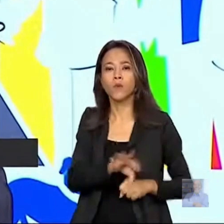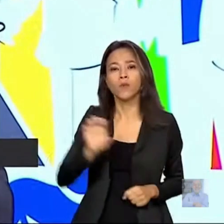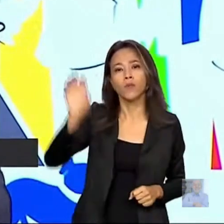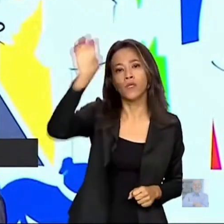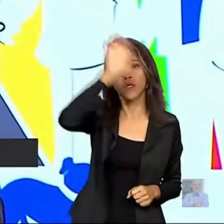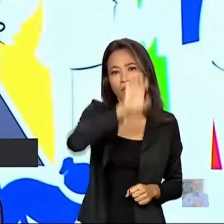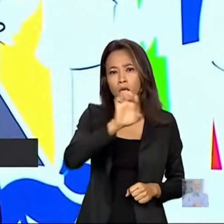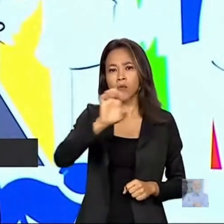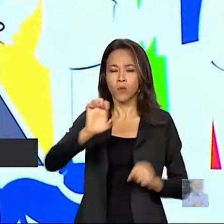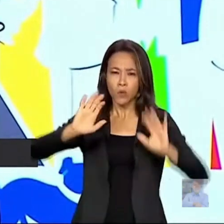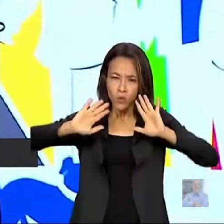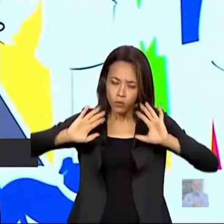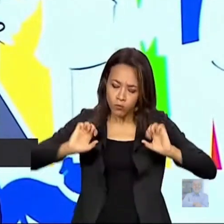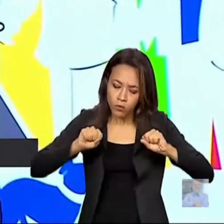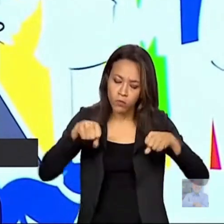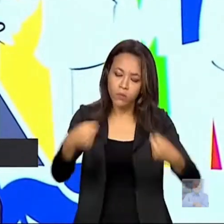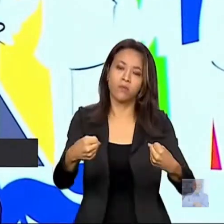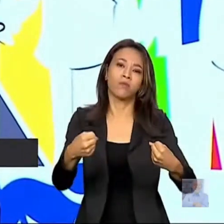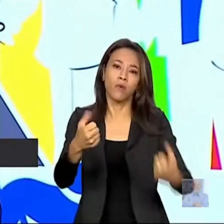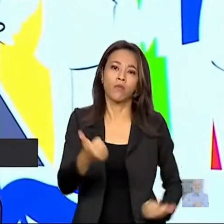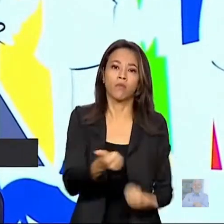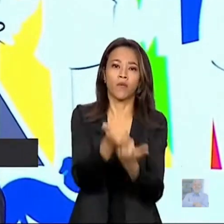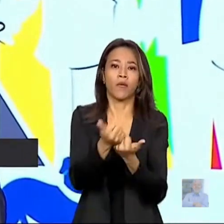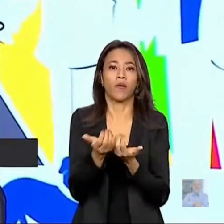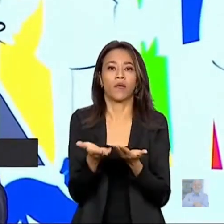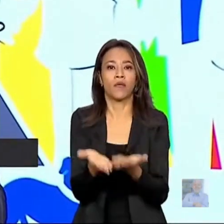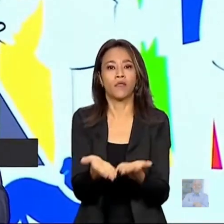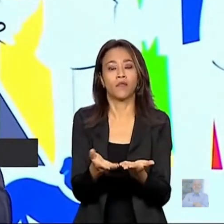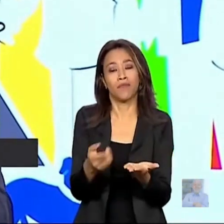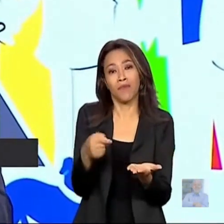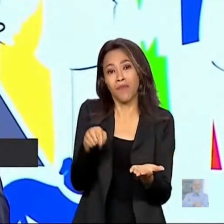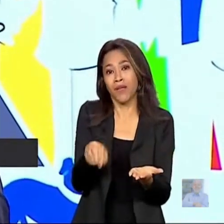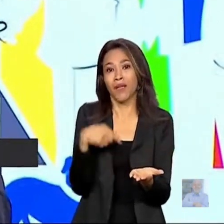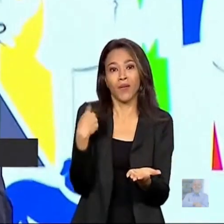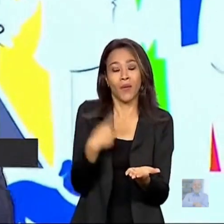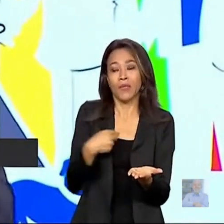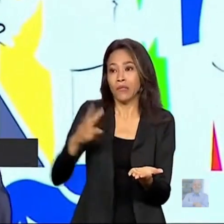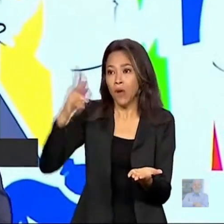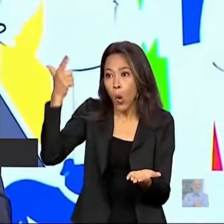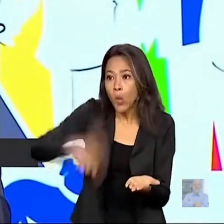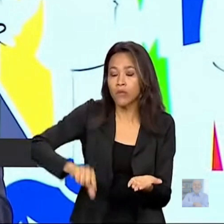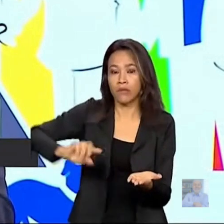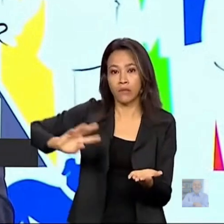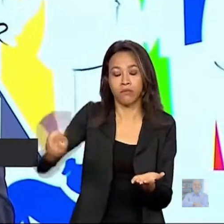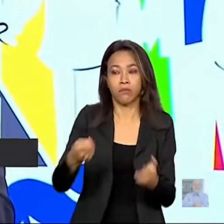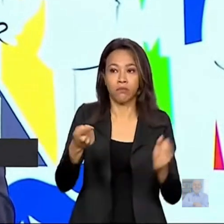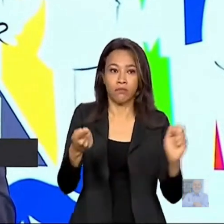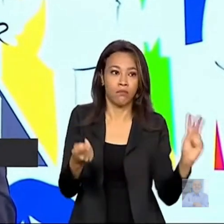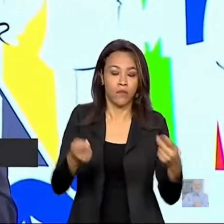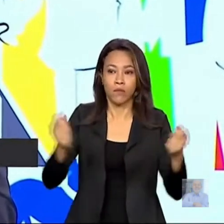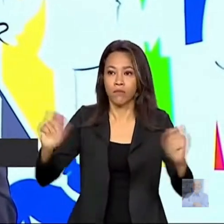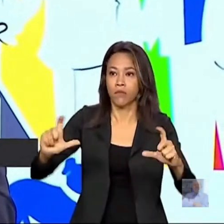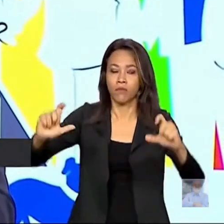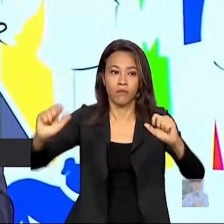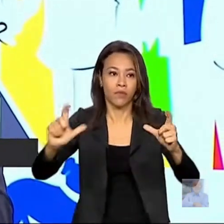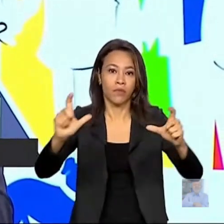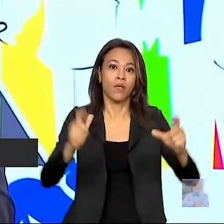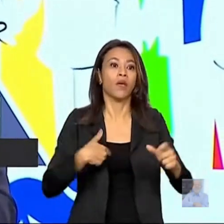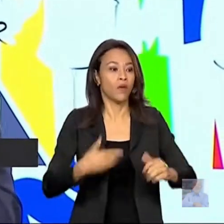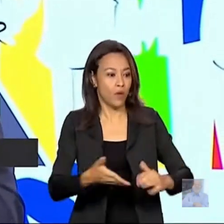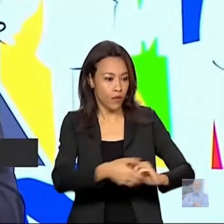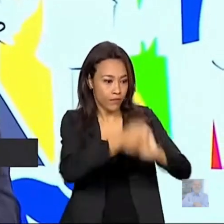unirmos em torno dessa questão para que não possamos passarmos mais por situações, e aqui eu quero cumprimentar o governador de